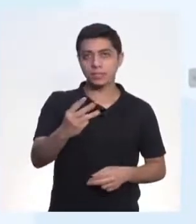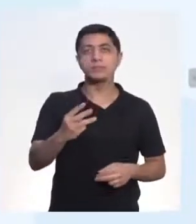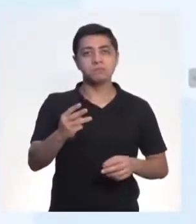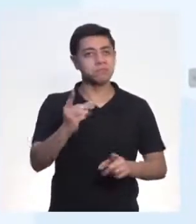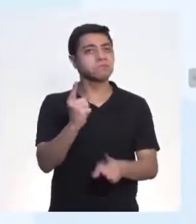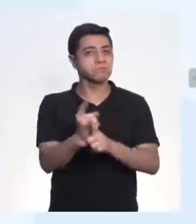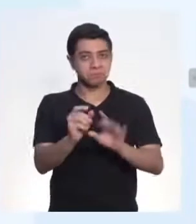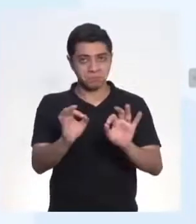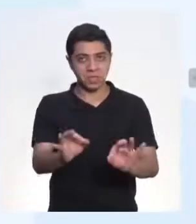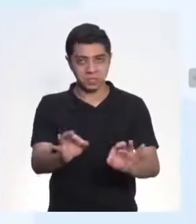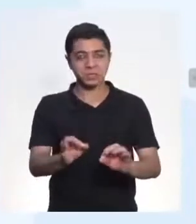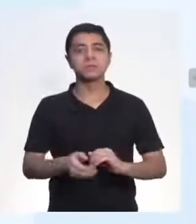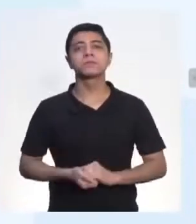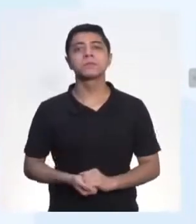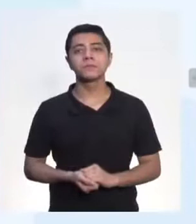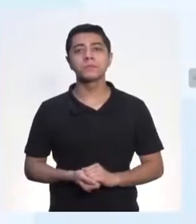centésimos,